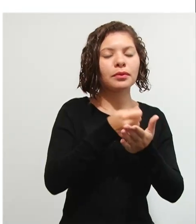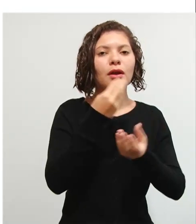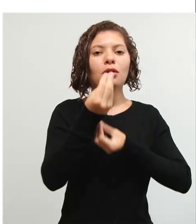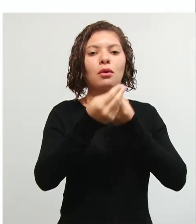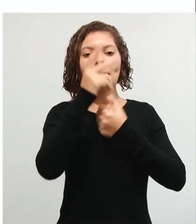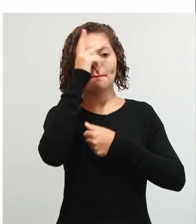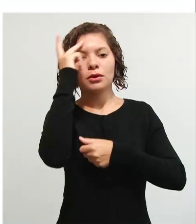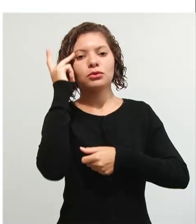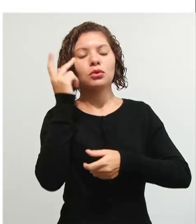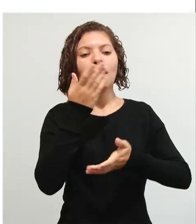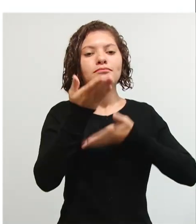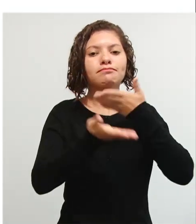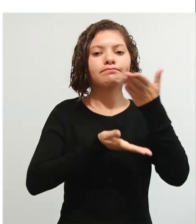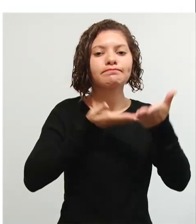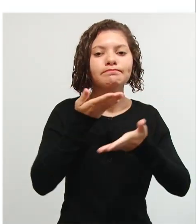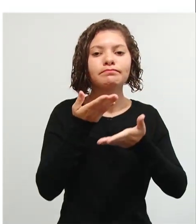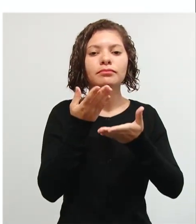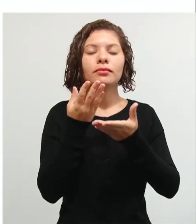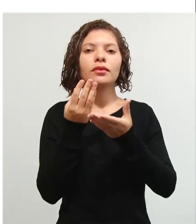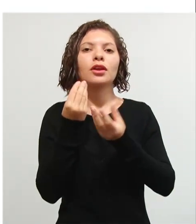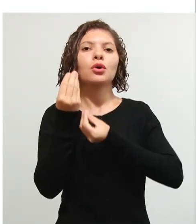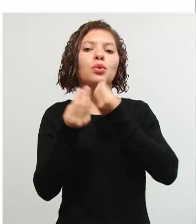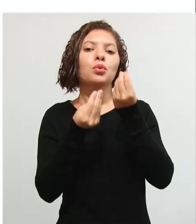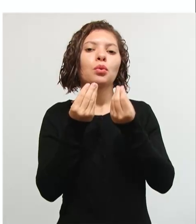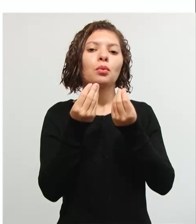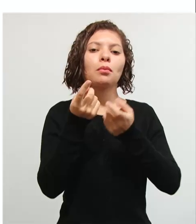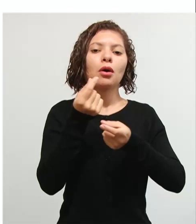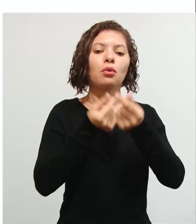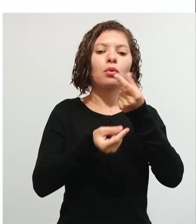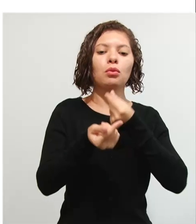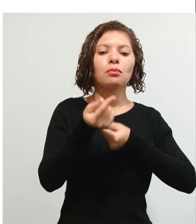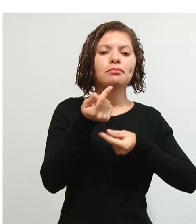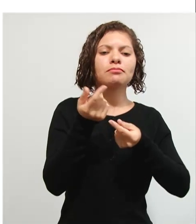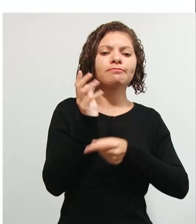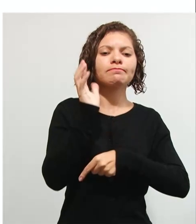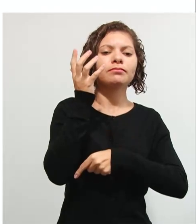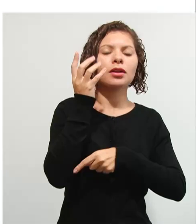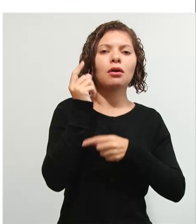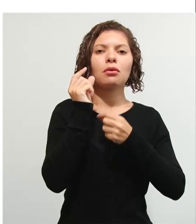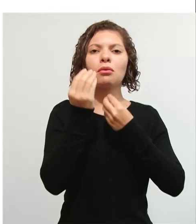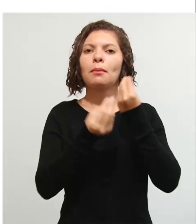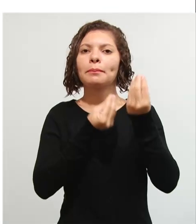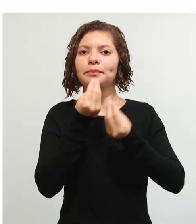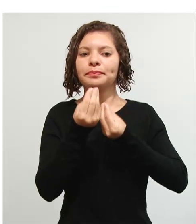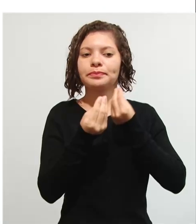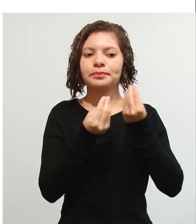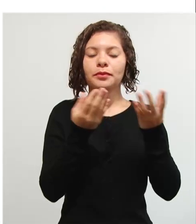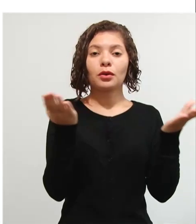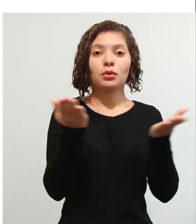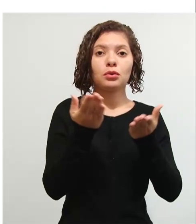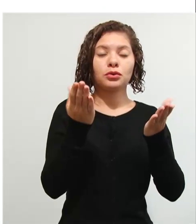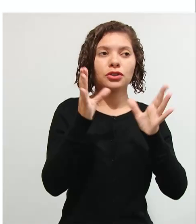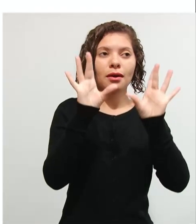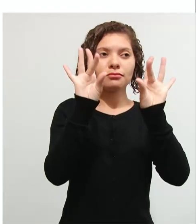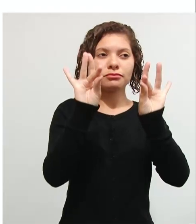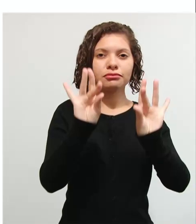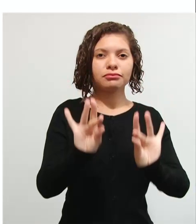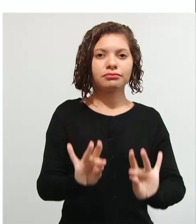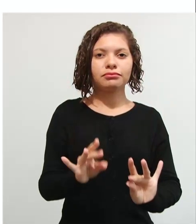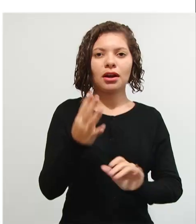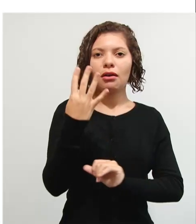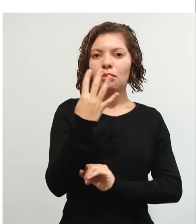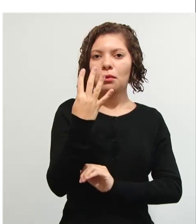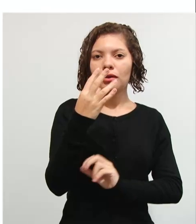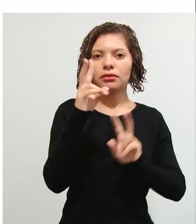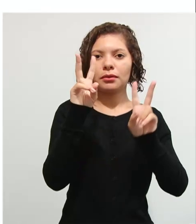como a economia funciona. A aula de hoje nós vamos fazer o foco nos 4 primeiros princípios e vamos detalhar cada um deles, tá bom?